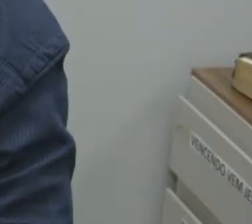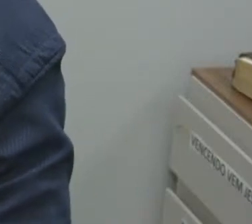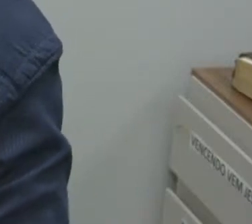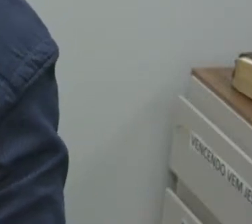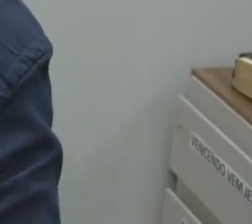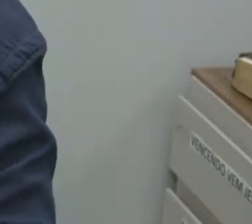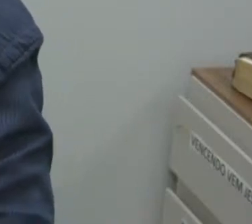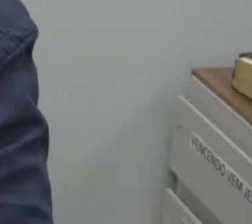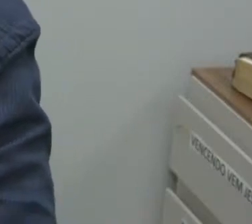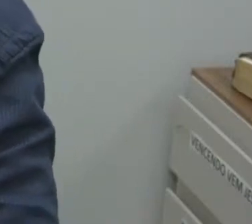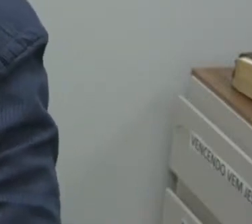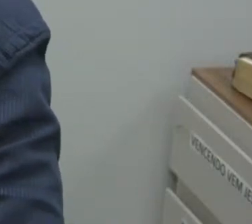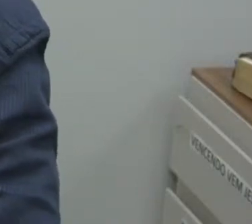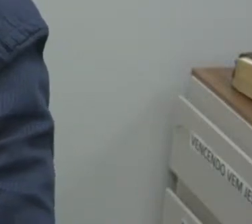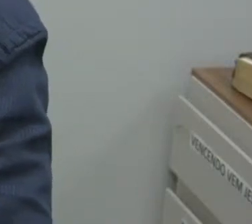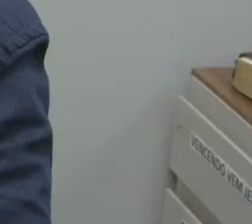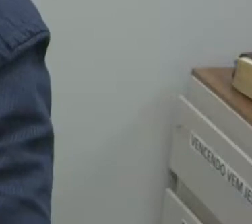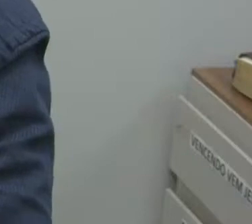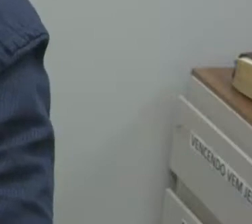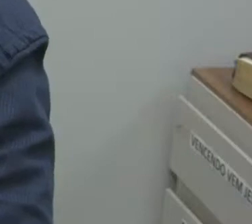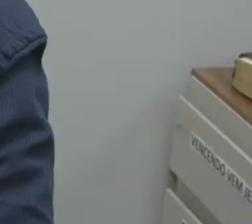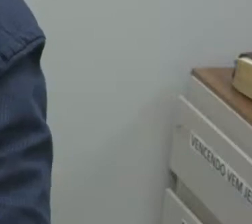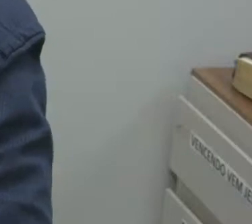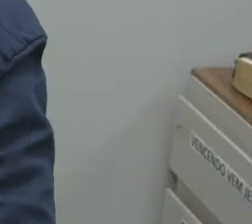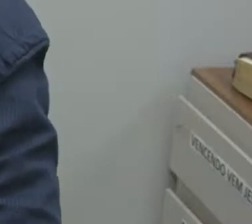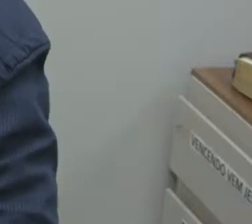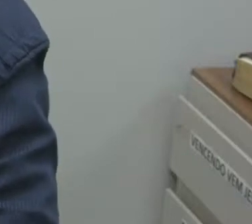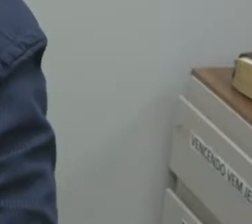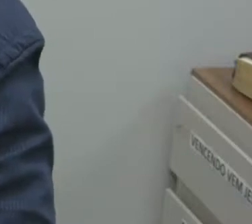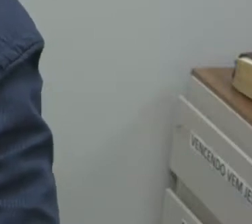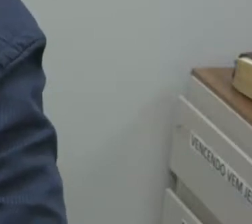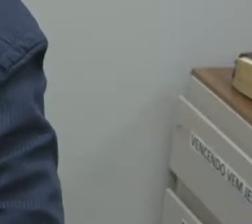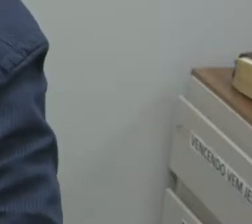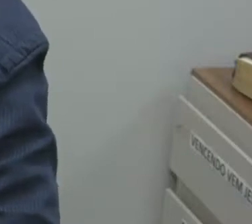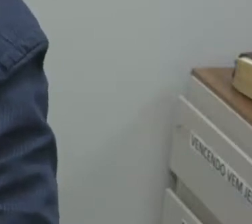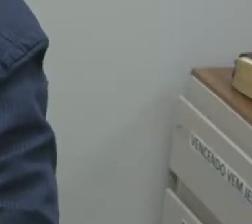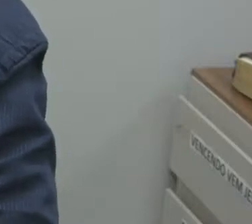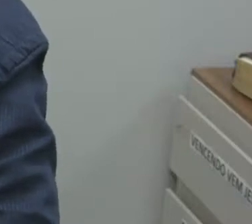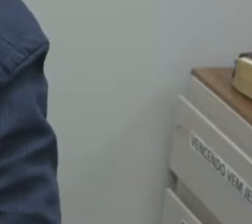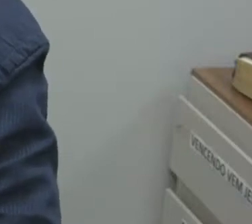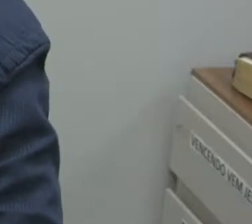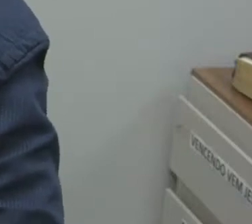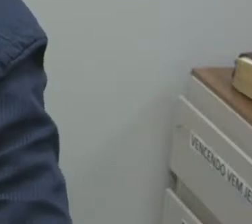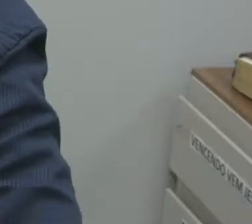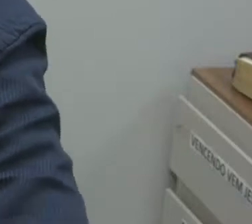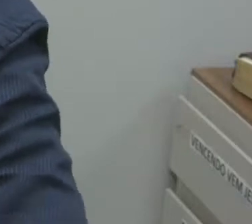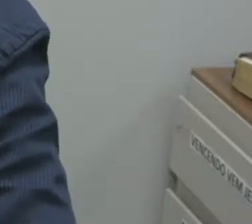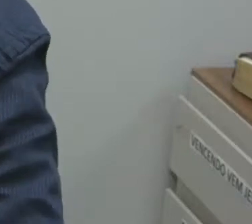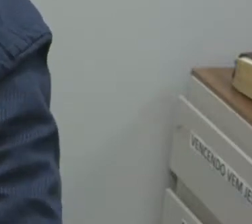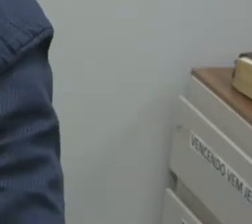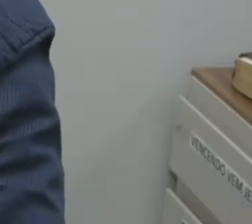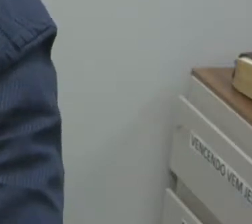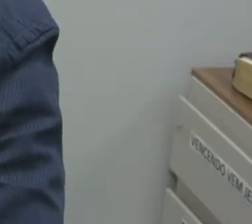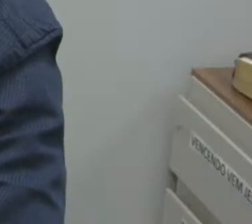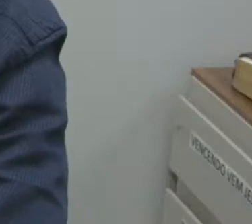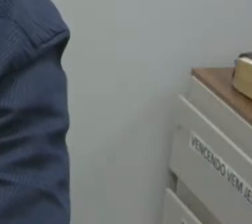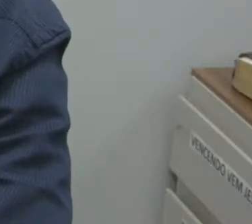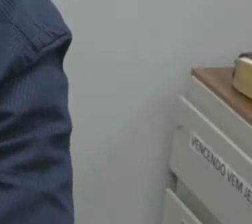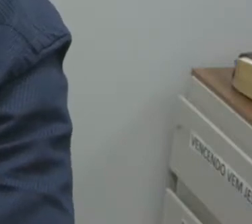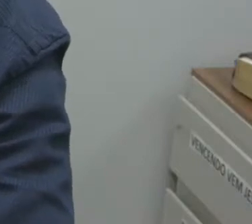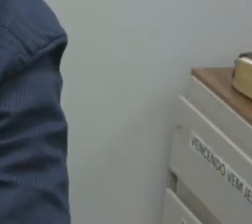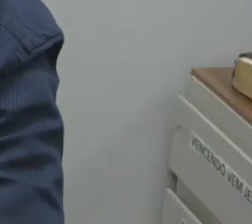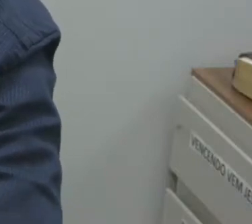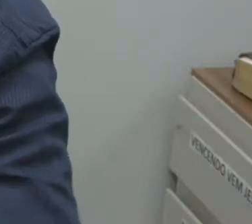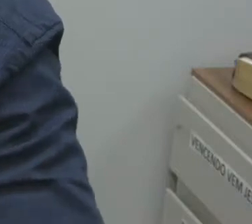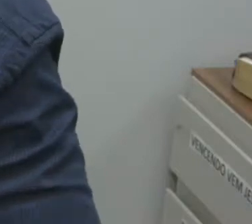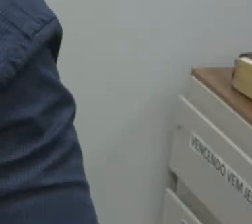Rádio Manaim, pela TV Web Manaim também. Nós estamos ao vivo pelo canal da Igreja Cristã Maranata no YouTube.